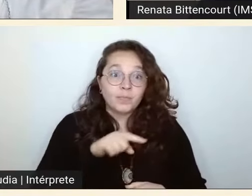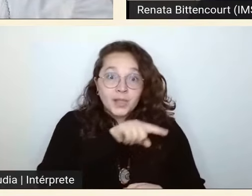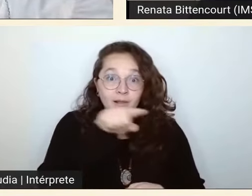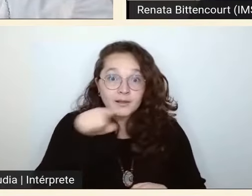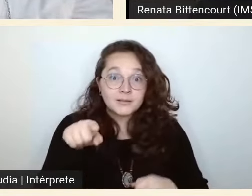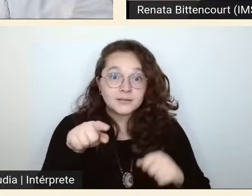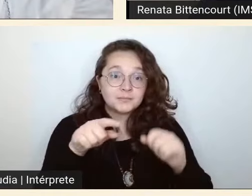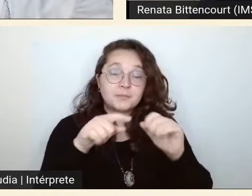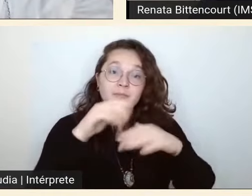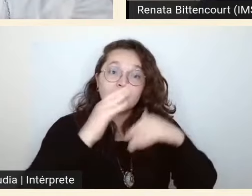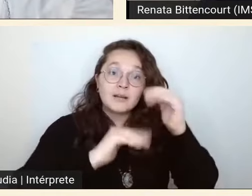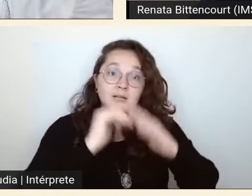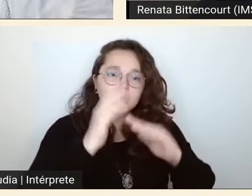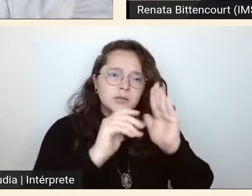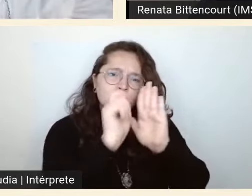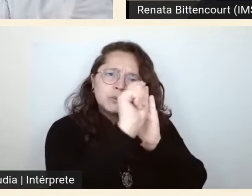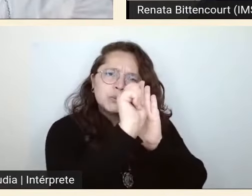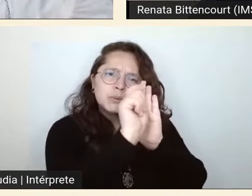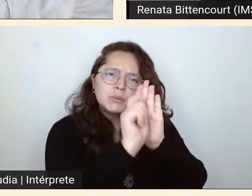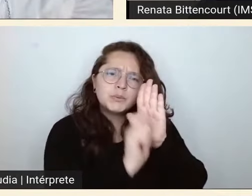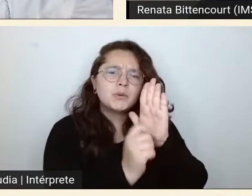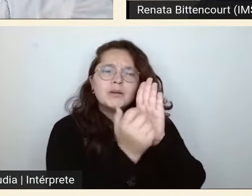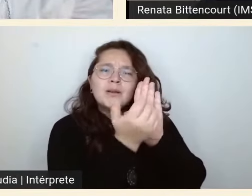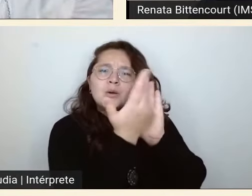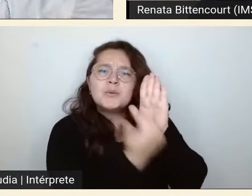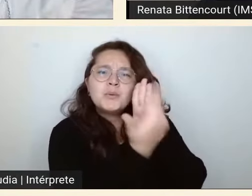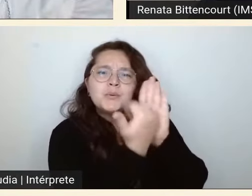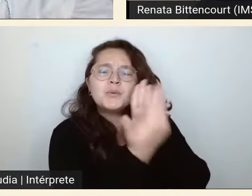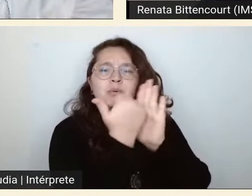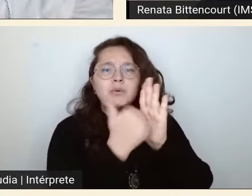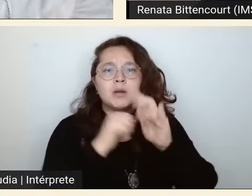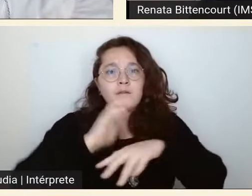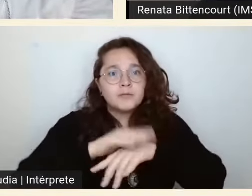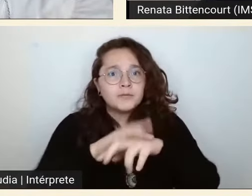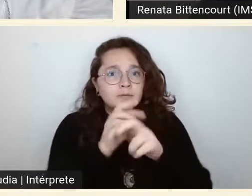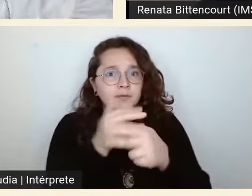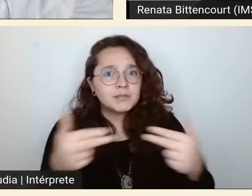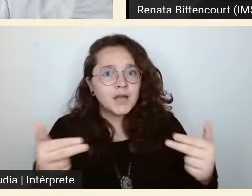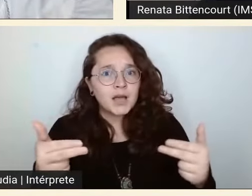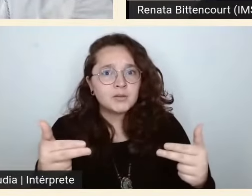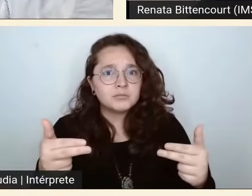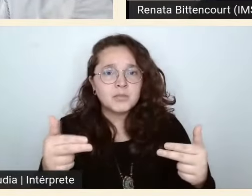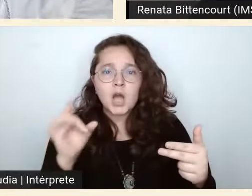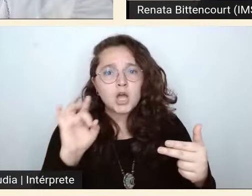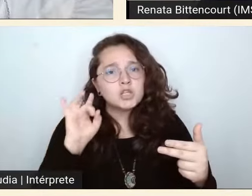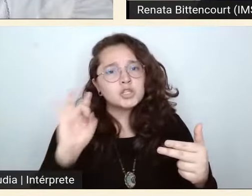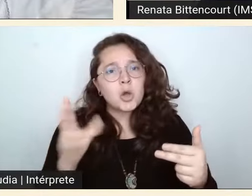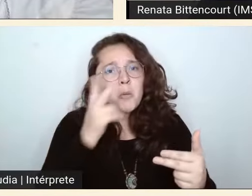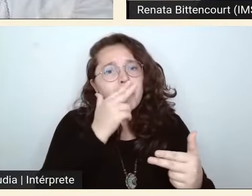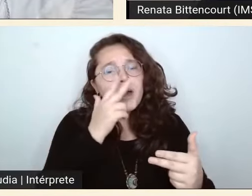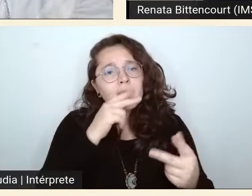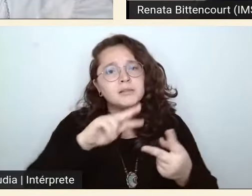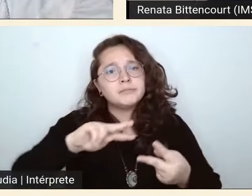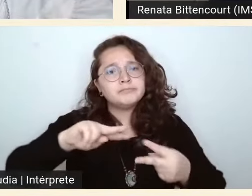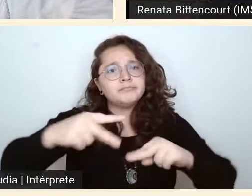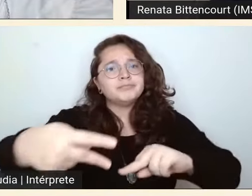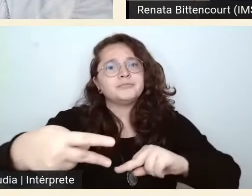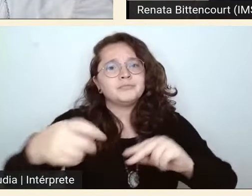uma caricatura grotesca sobre algumas pessoas e alguns corpos.